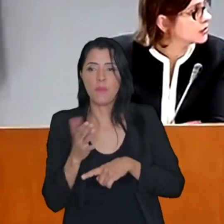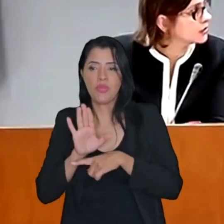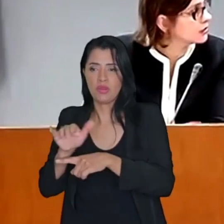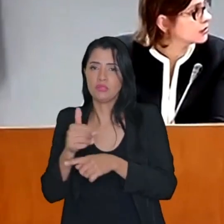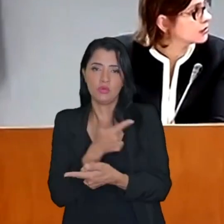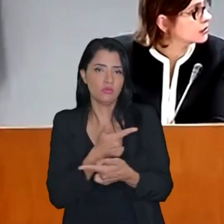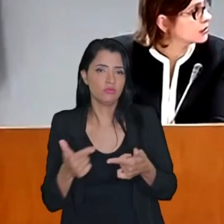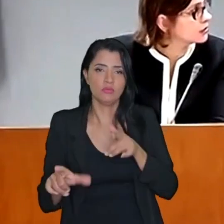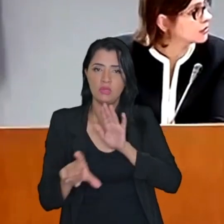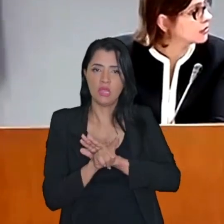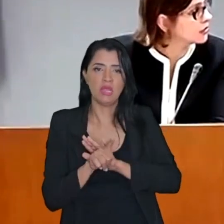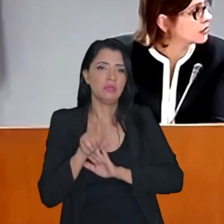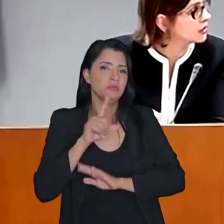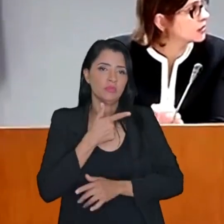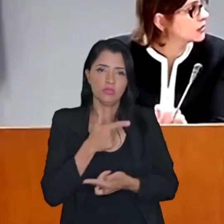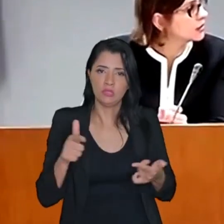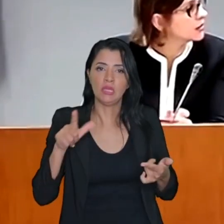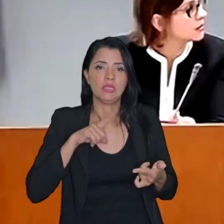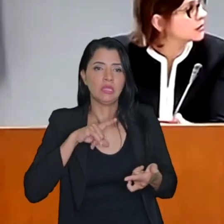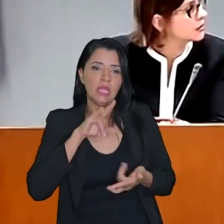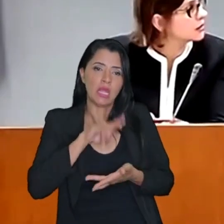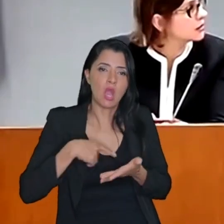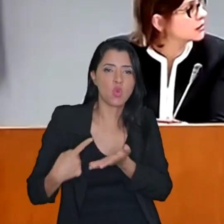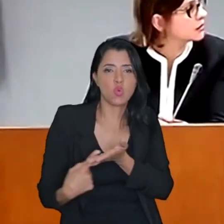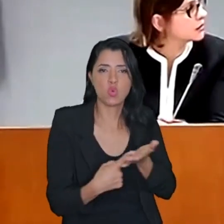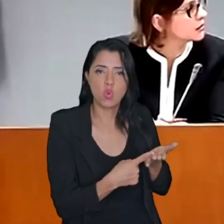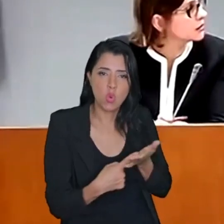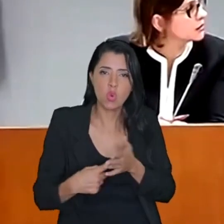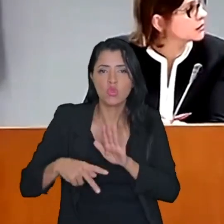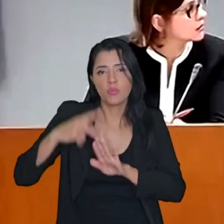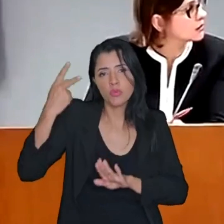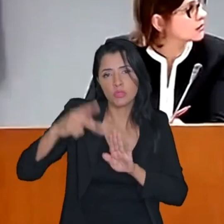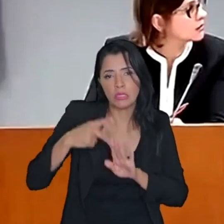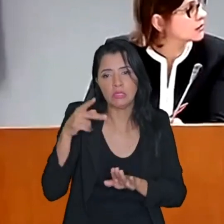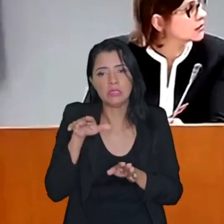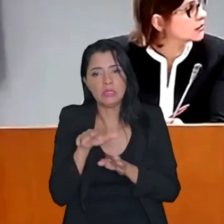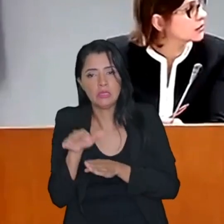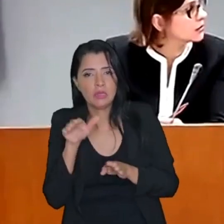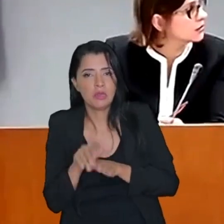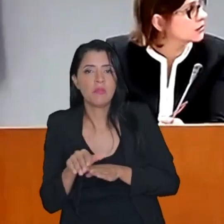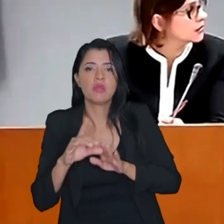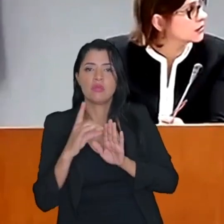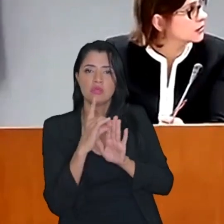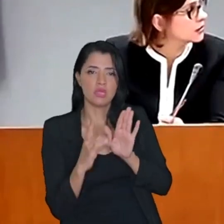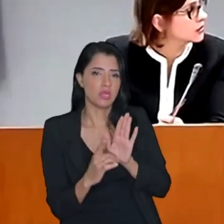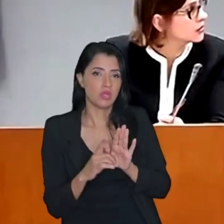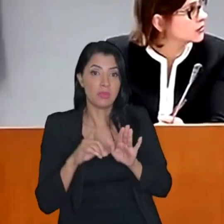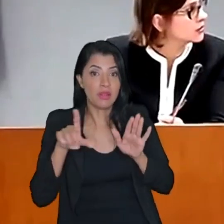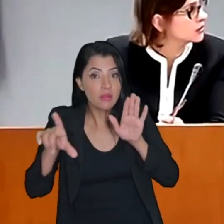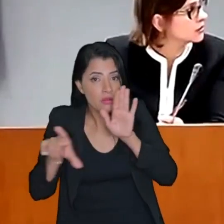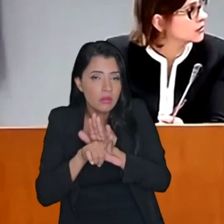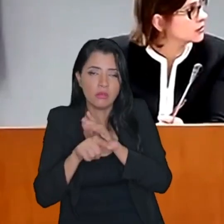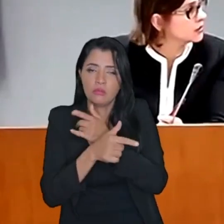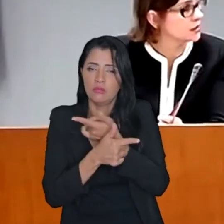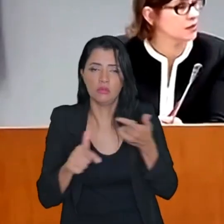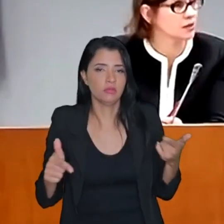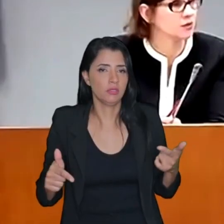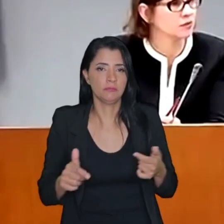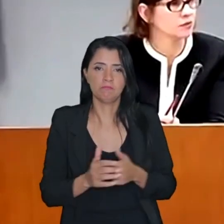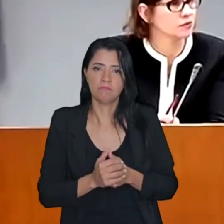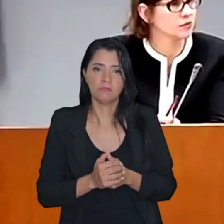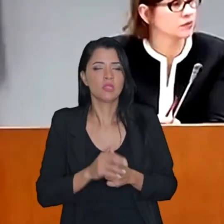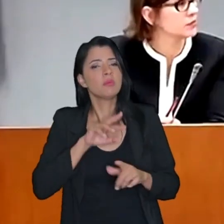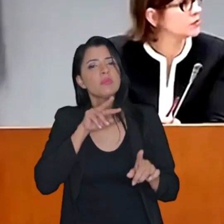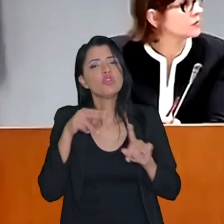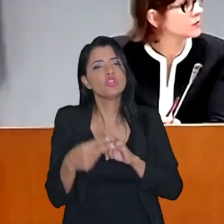tem. Tem vários acordos, portarias, instruções, mas decretos, mas lei não tem.